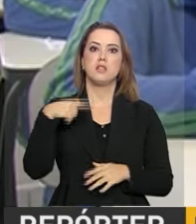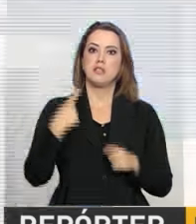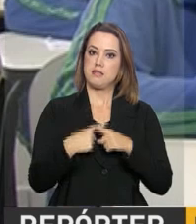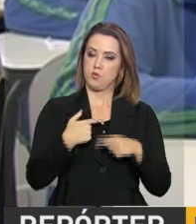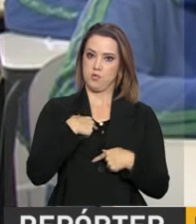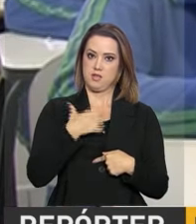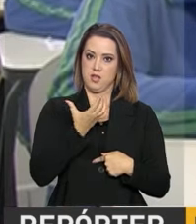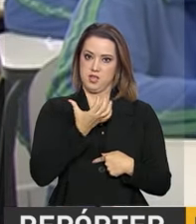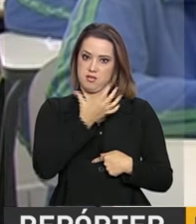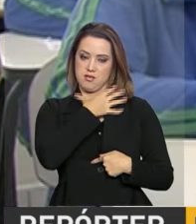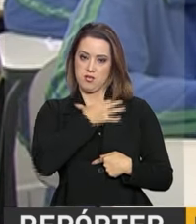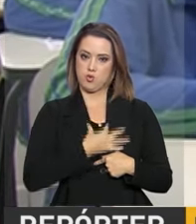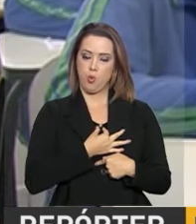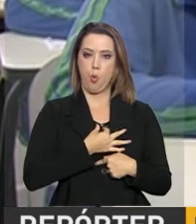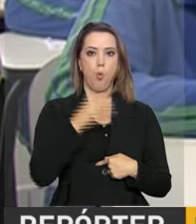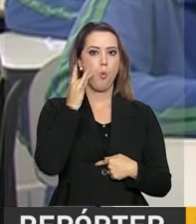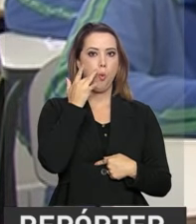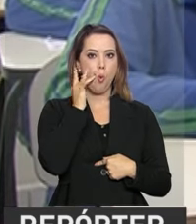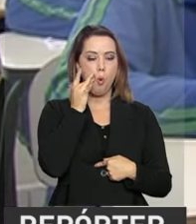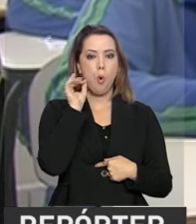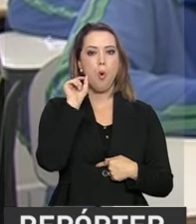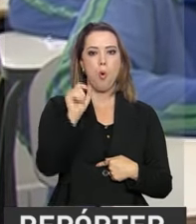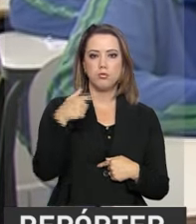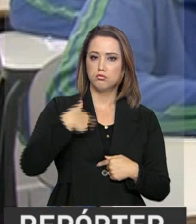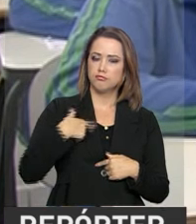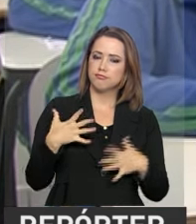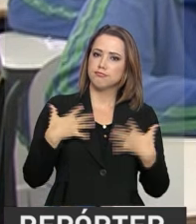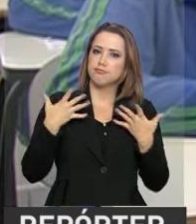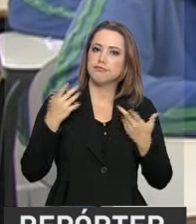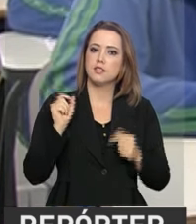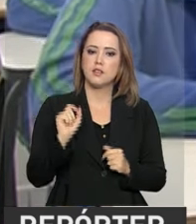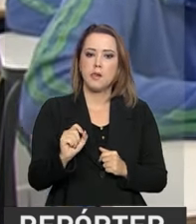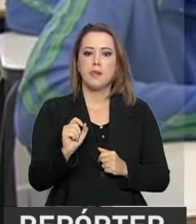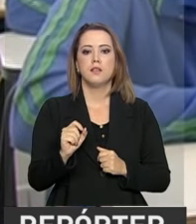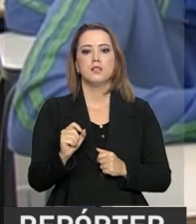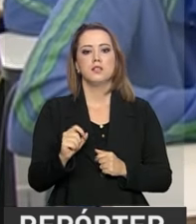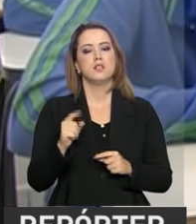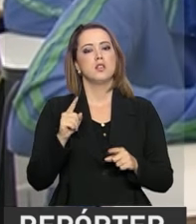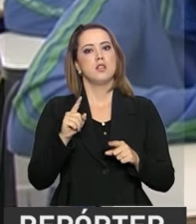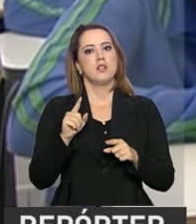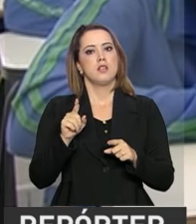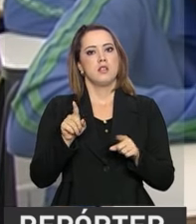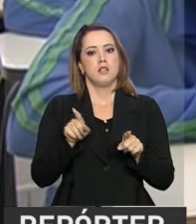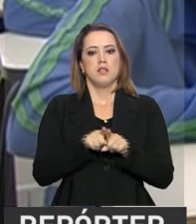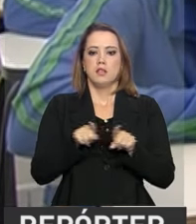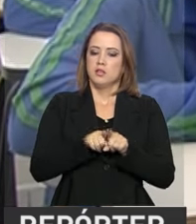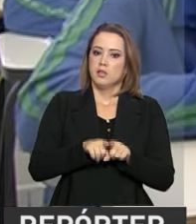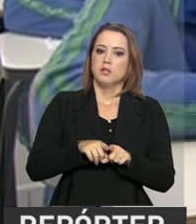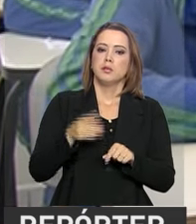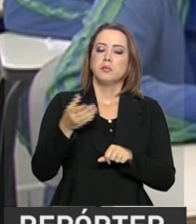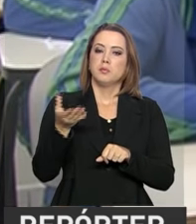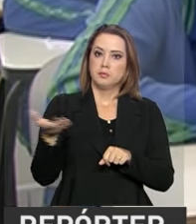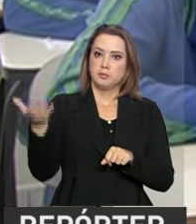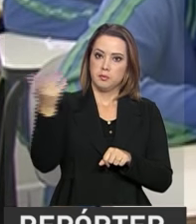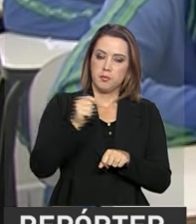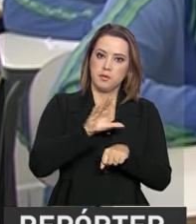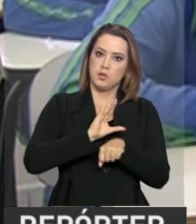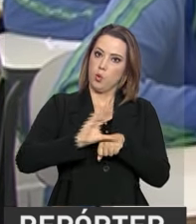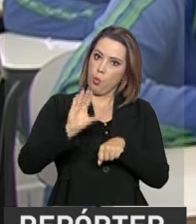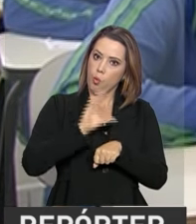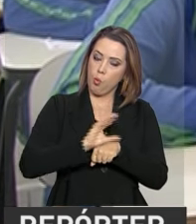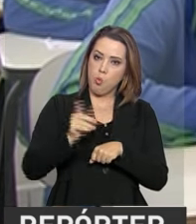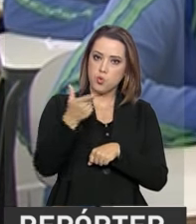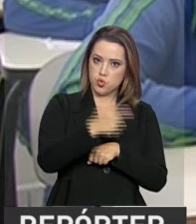BIMEP. Incentivo que eu também, com o curso do BIMEP, eu ganhei outro curso com o PIC, daí